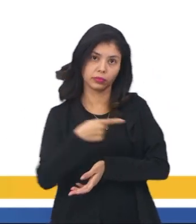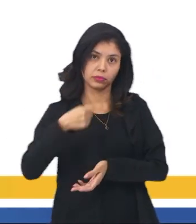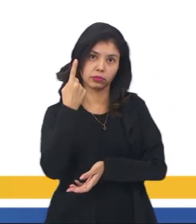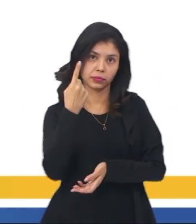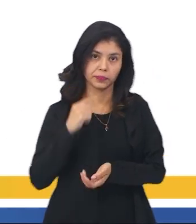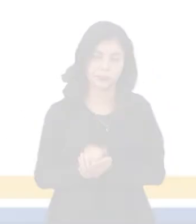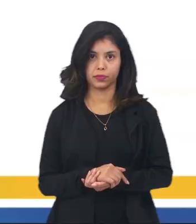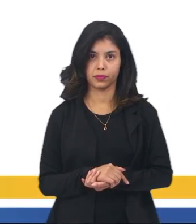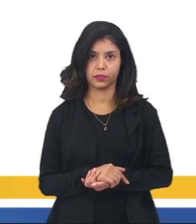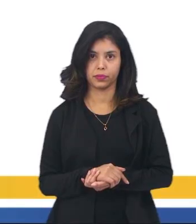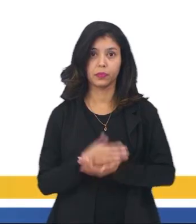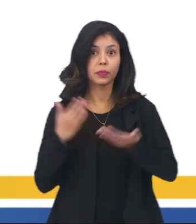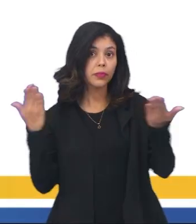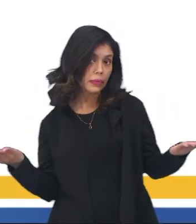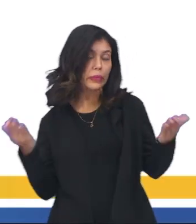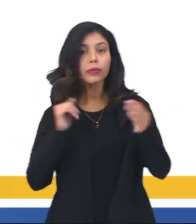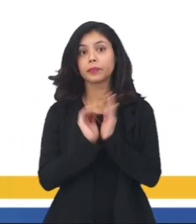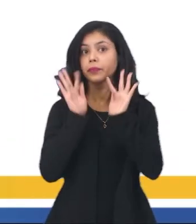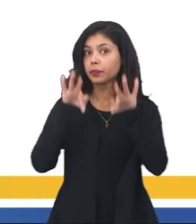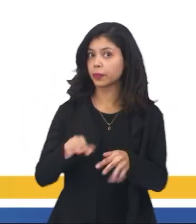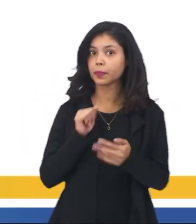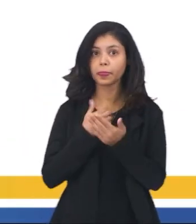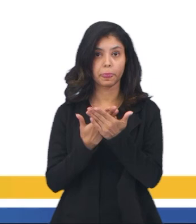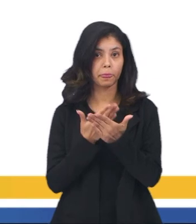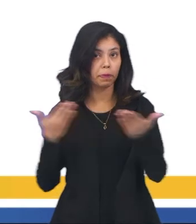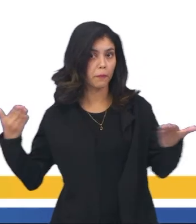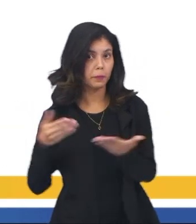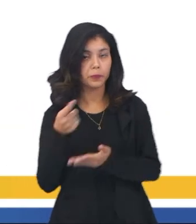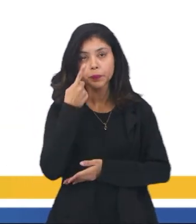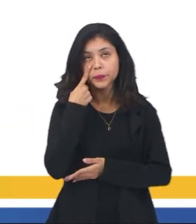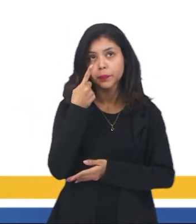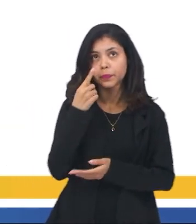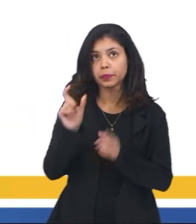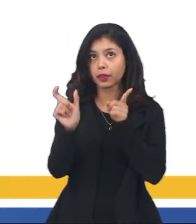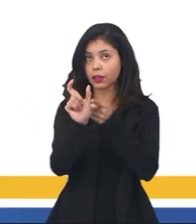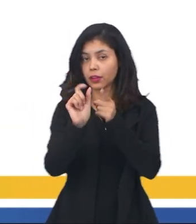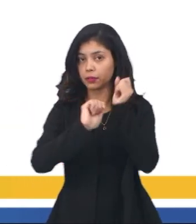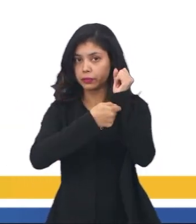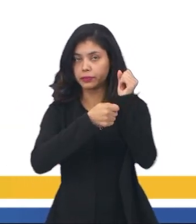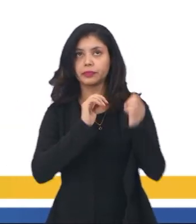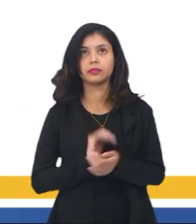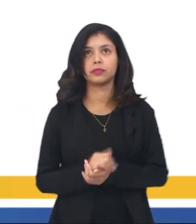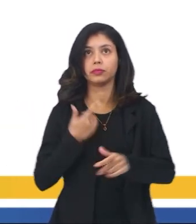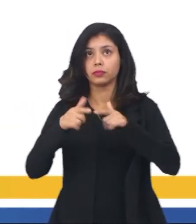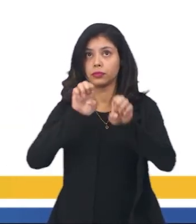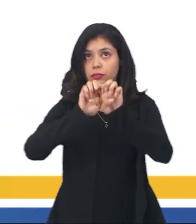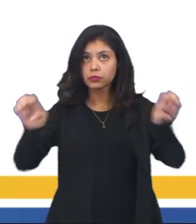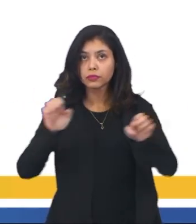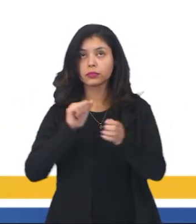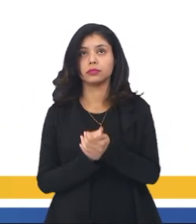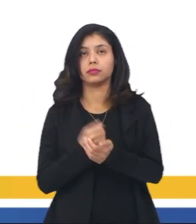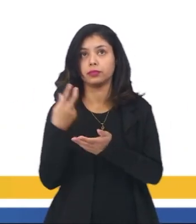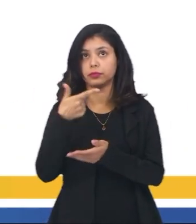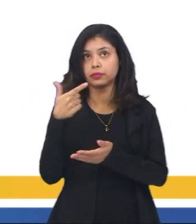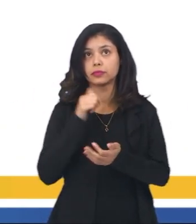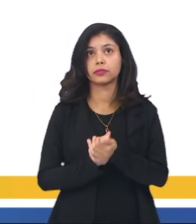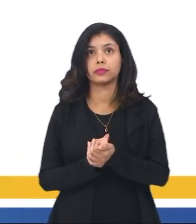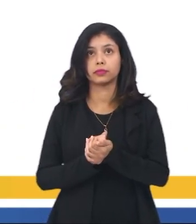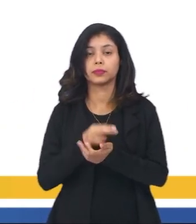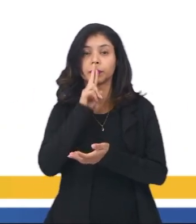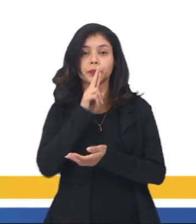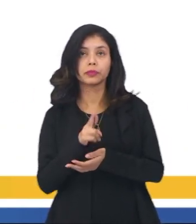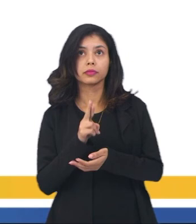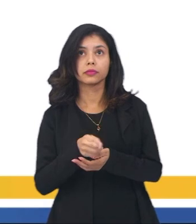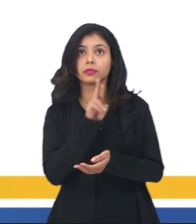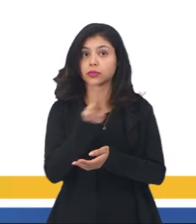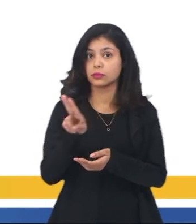1. Pessoal, finalizando aqui nossa aula, olha aqui essas palavras-chave. Trabalhamos com a equação do segundo grau. A resposta